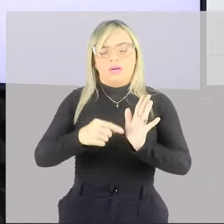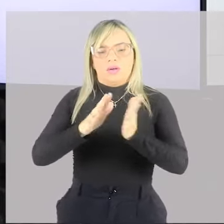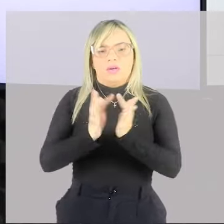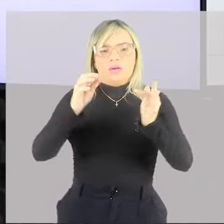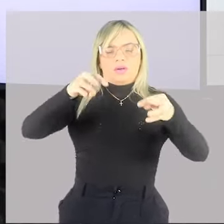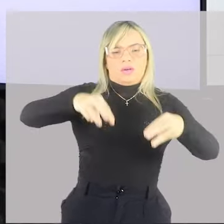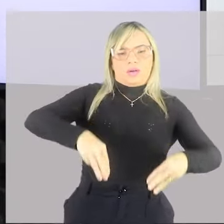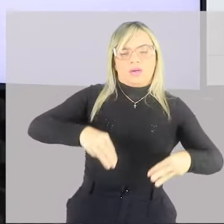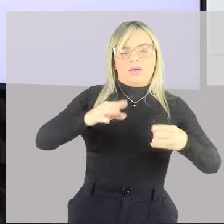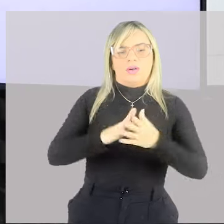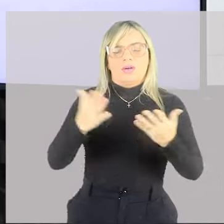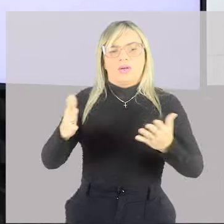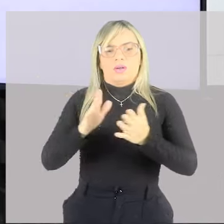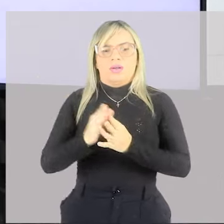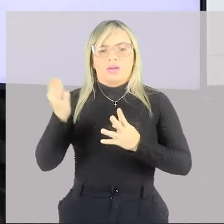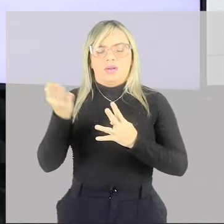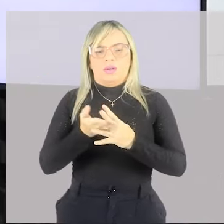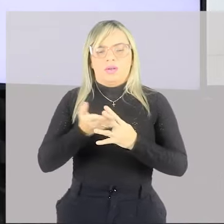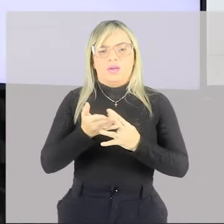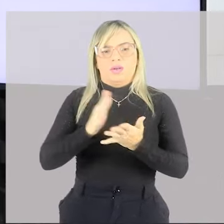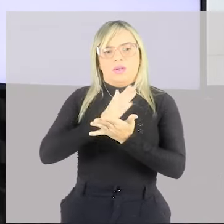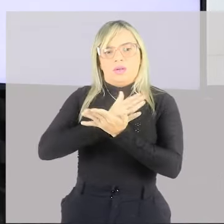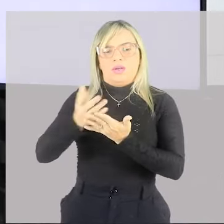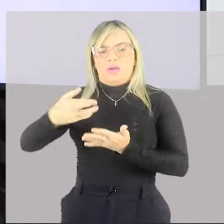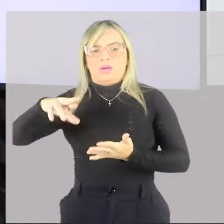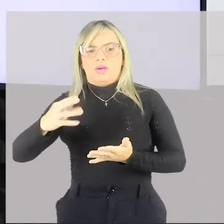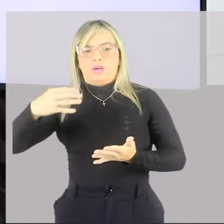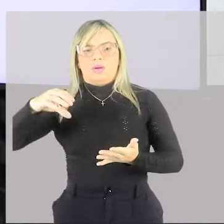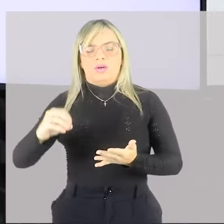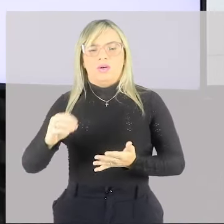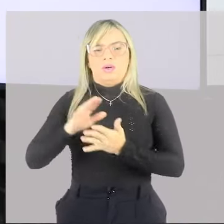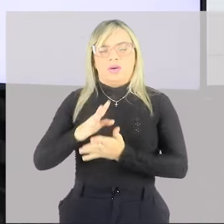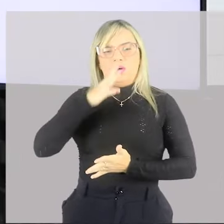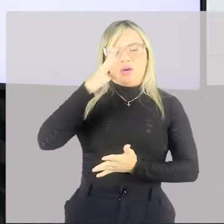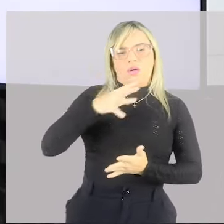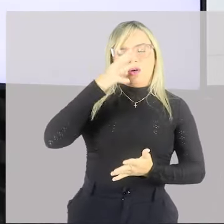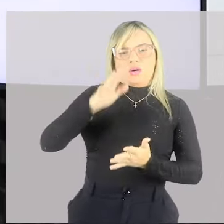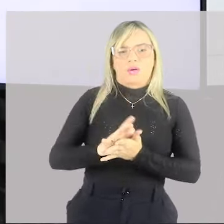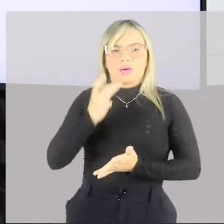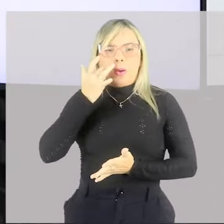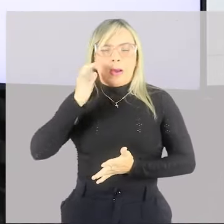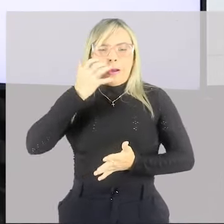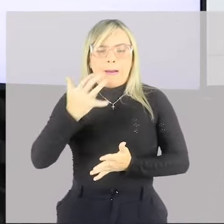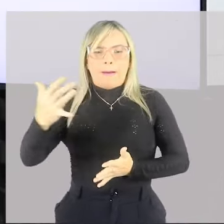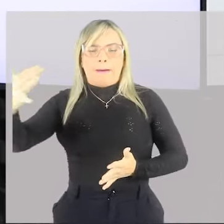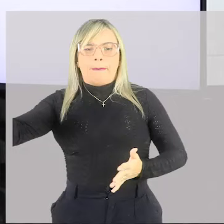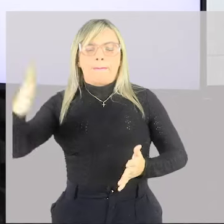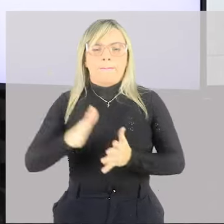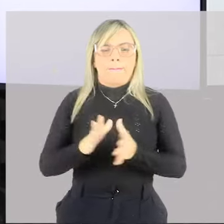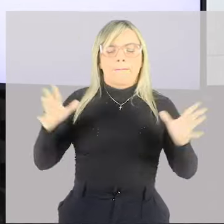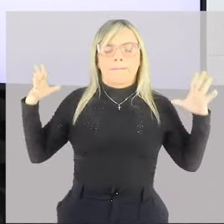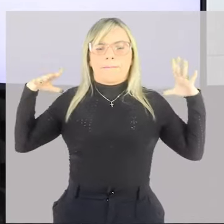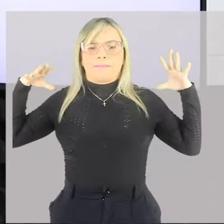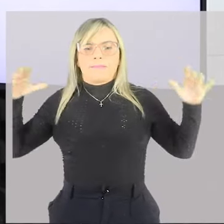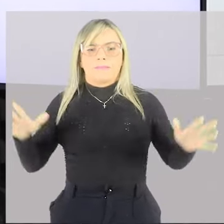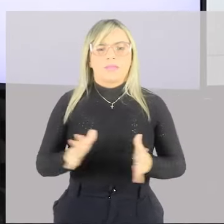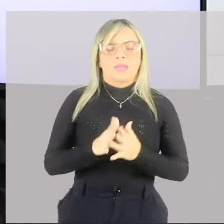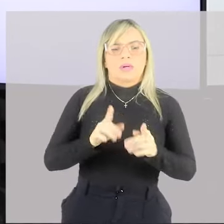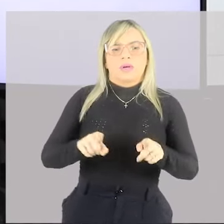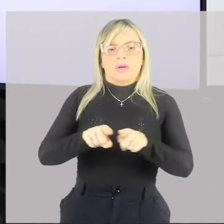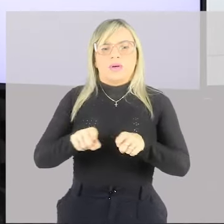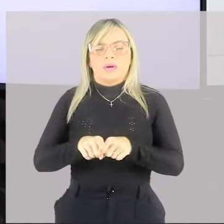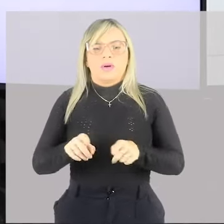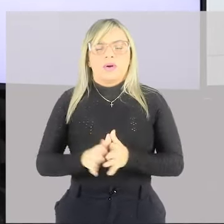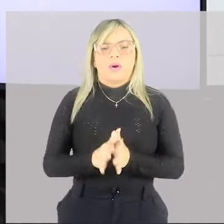Rococó O que é que chama atenção o exagero de Dourados o exagero de anjos o exagero de detalhes ou